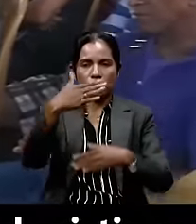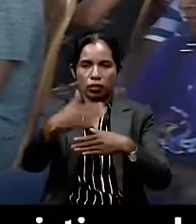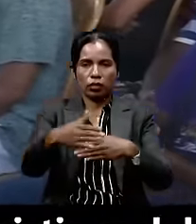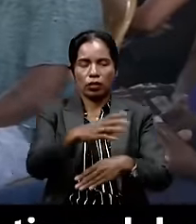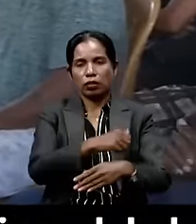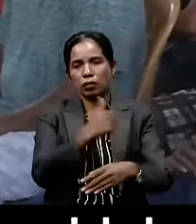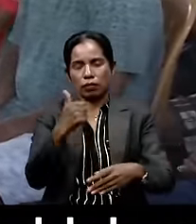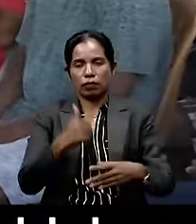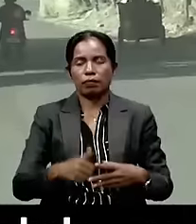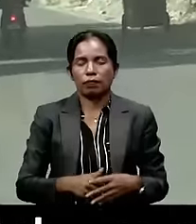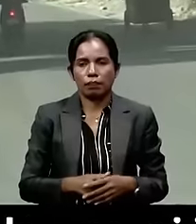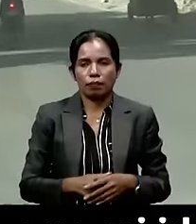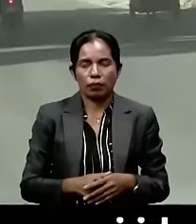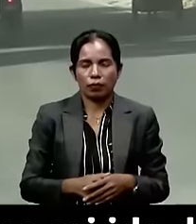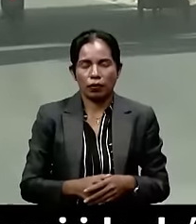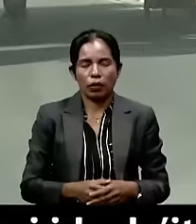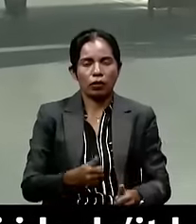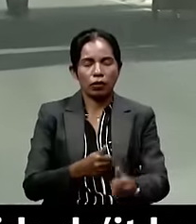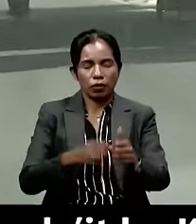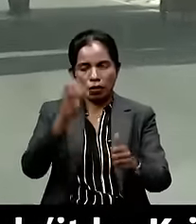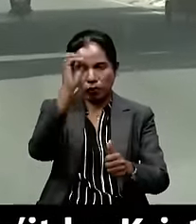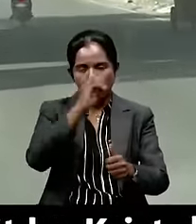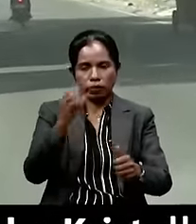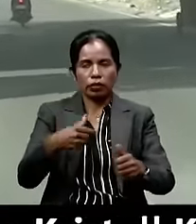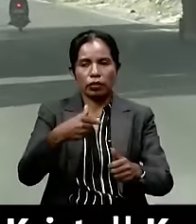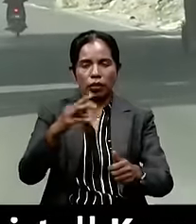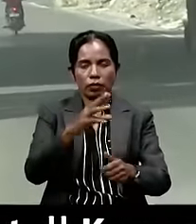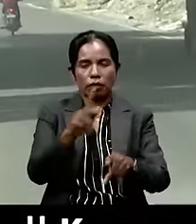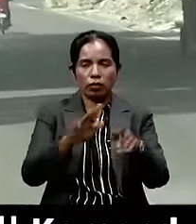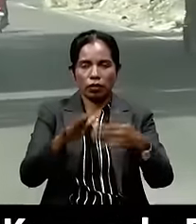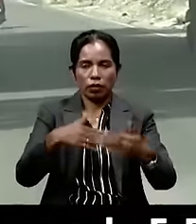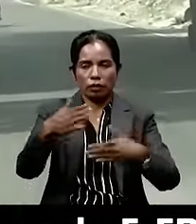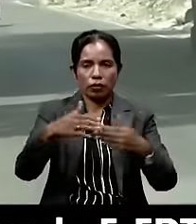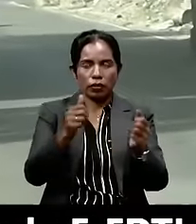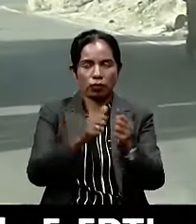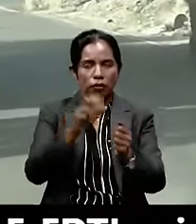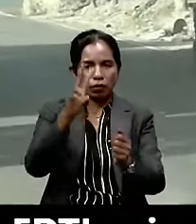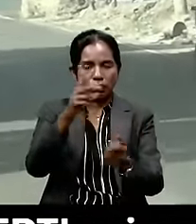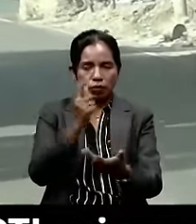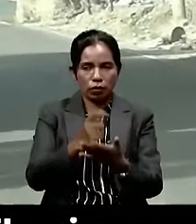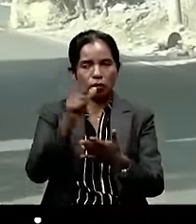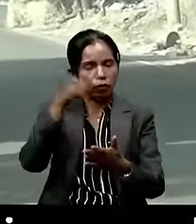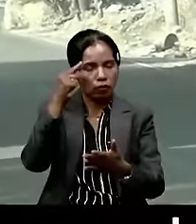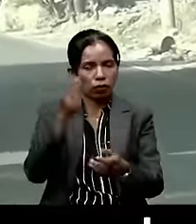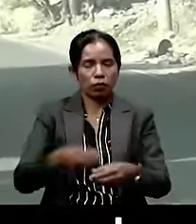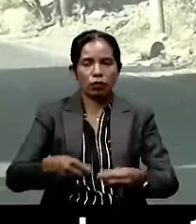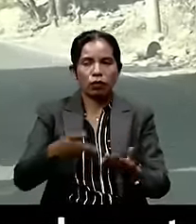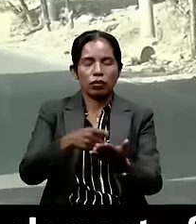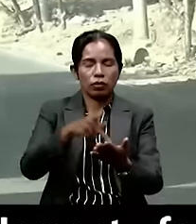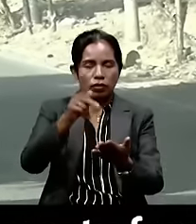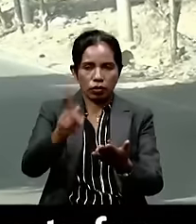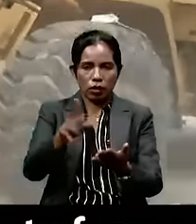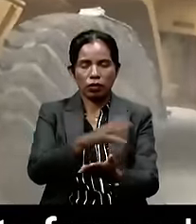no Selutan. Tuir observação Ziemen, quase cidadão basic em rua, mas governo halo despesa